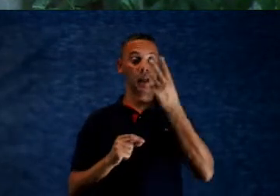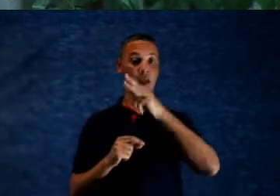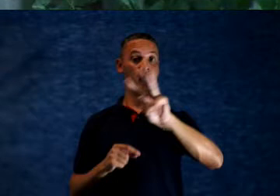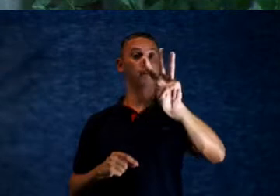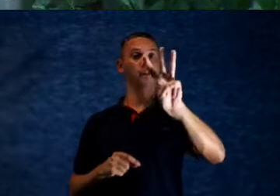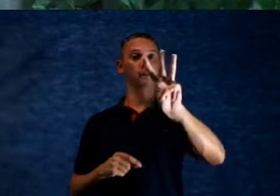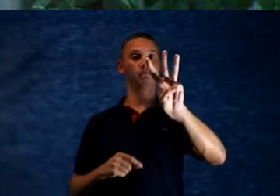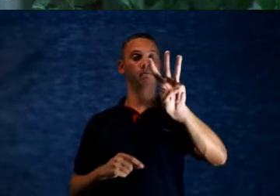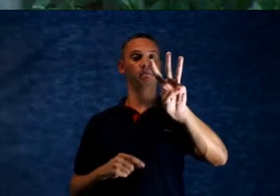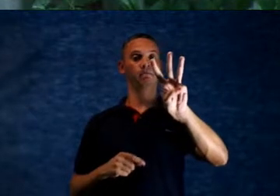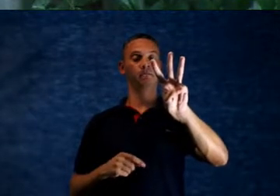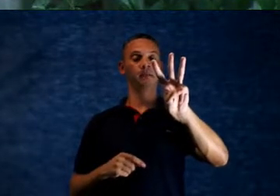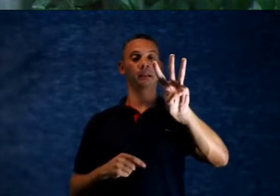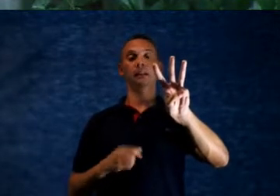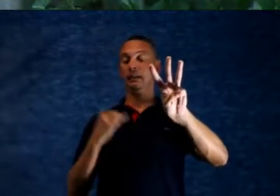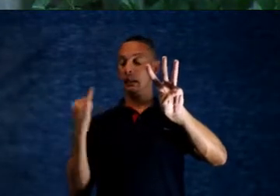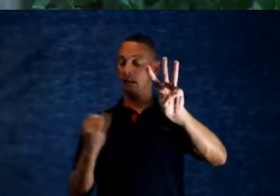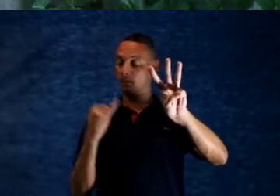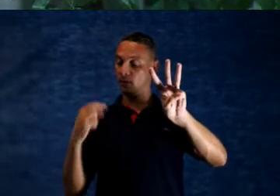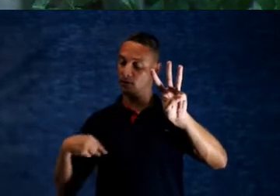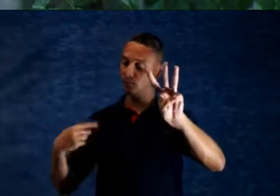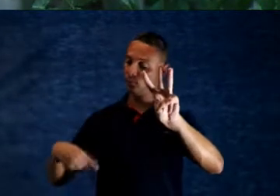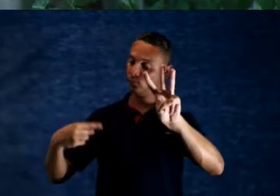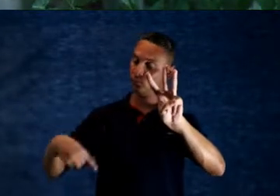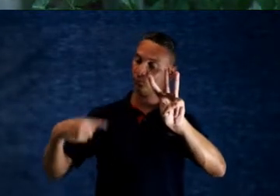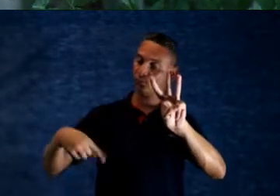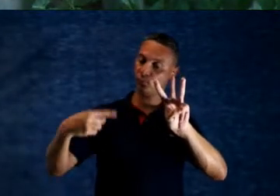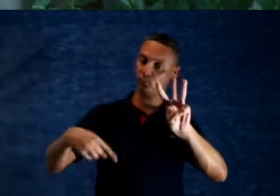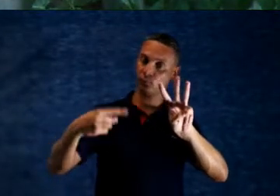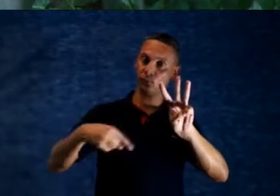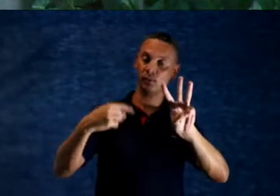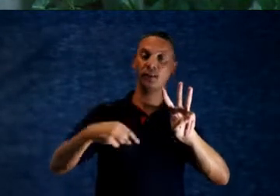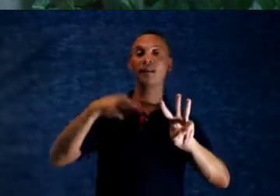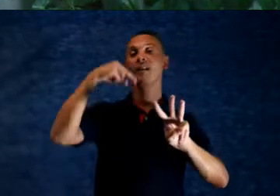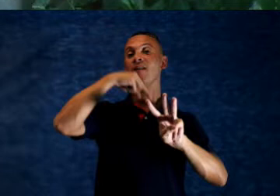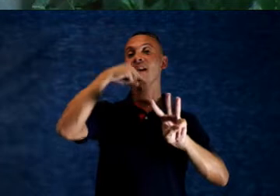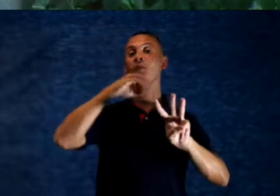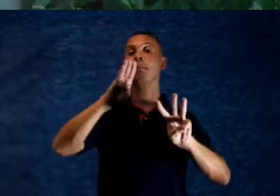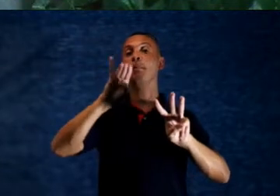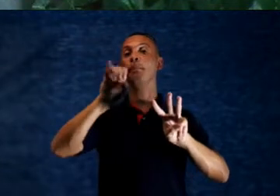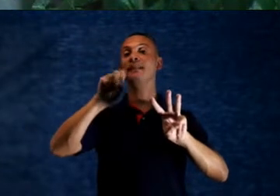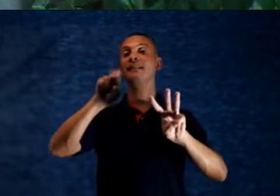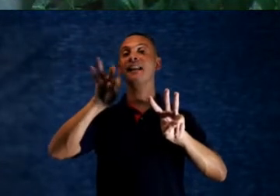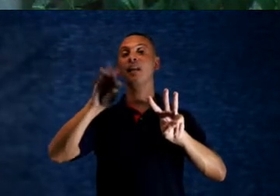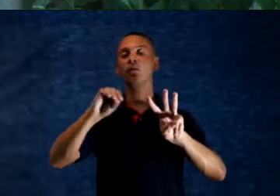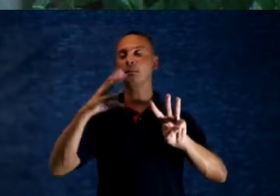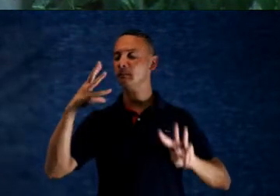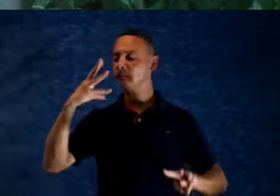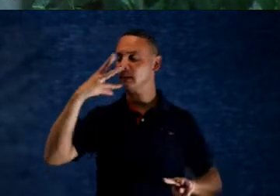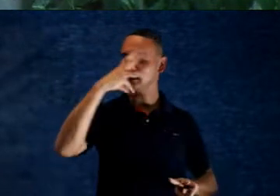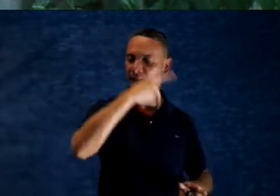realmente 3 membros da terceira geração, 3